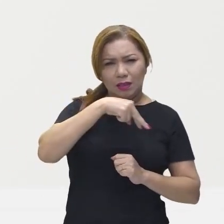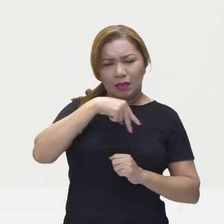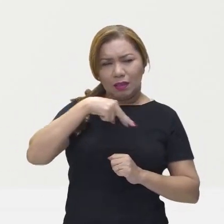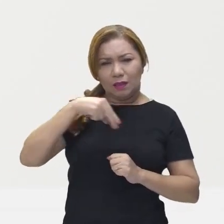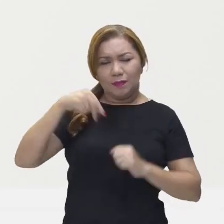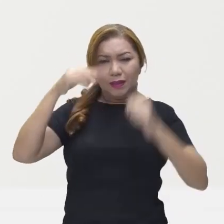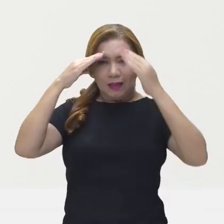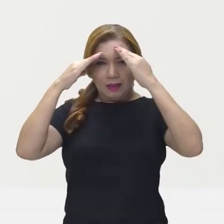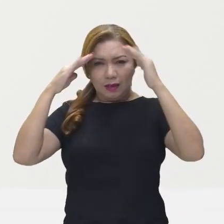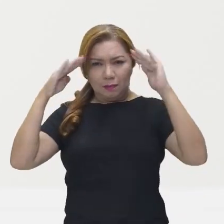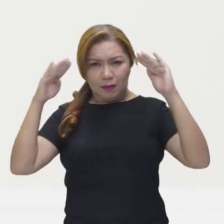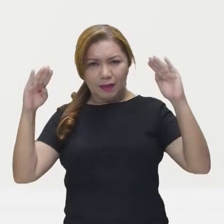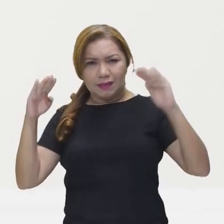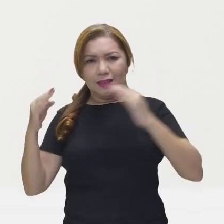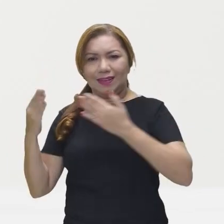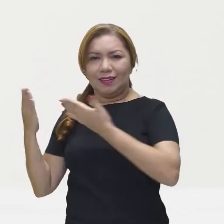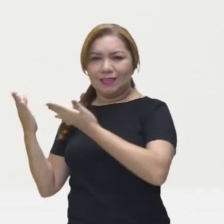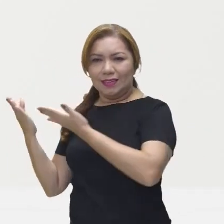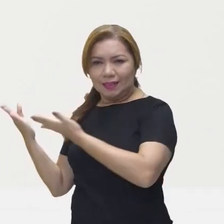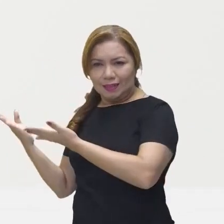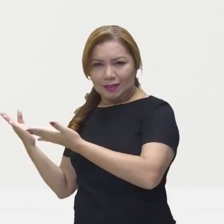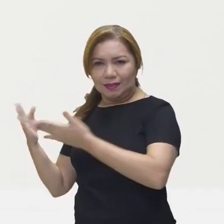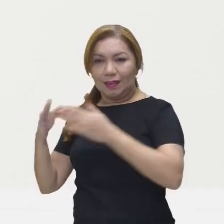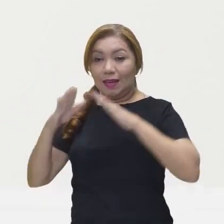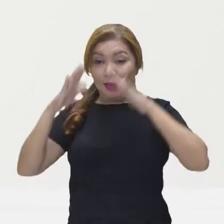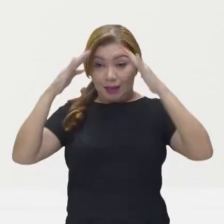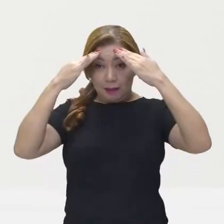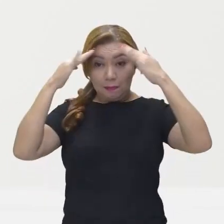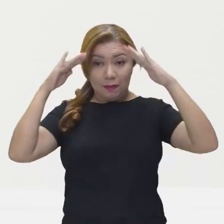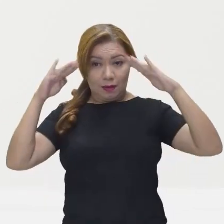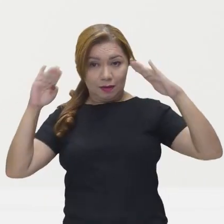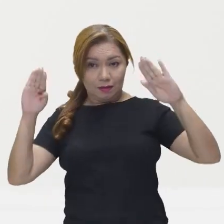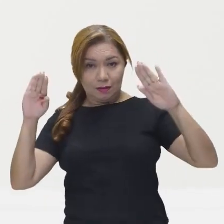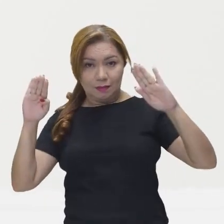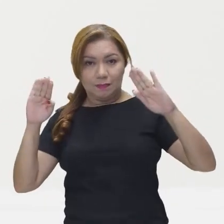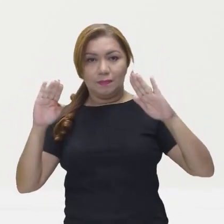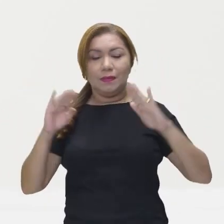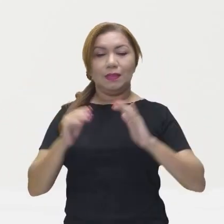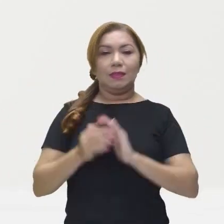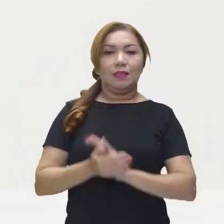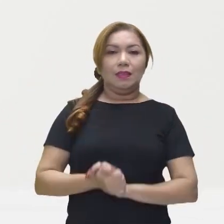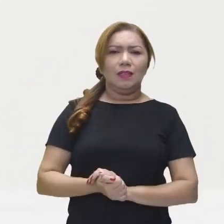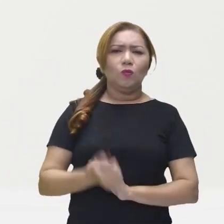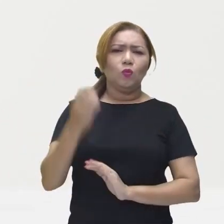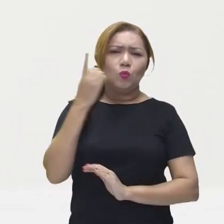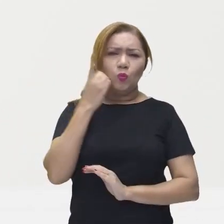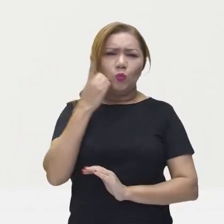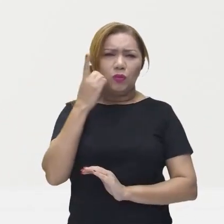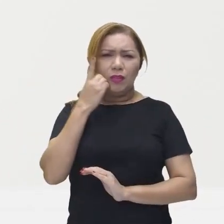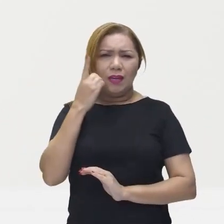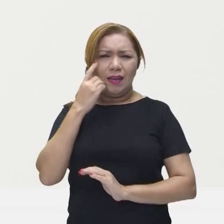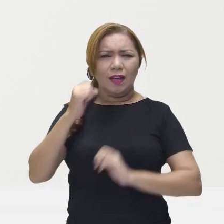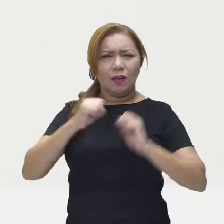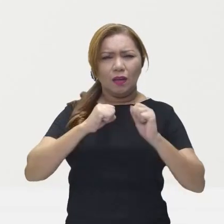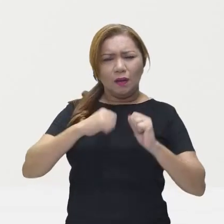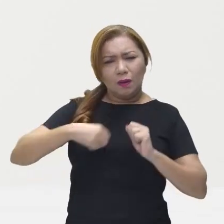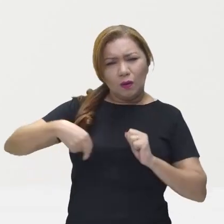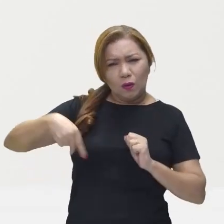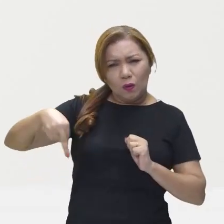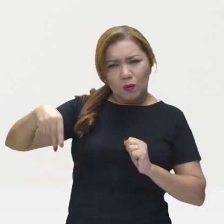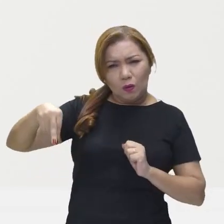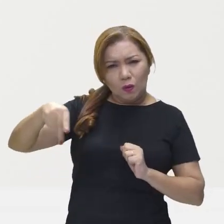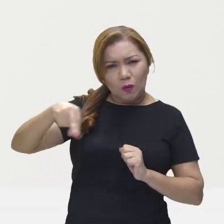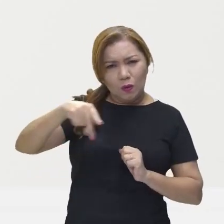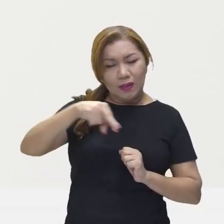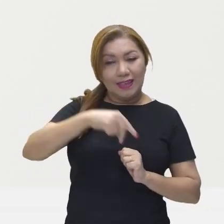seguinte formato. Eu tenho aí, então, tá bem simples, né? Tá bem simples. Deixa eu só arrastar aqui para eu